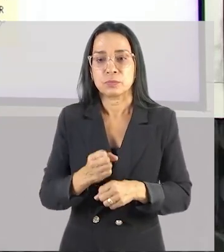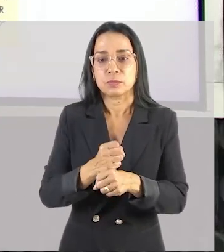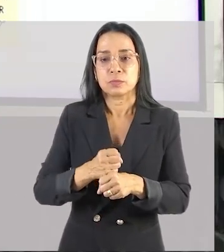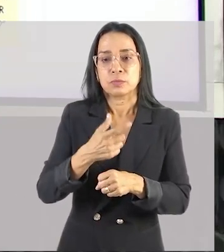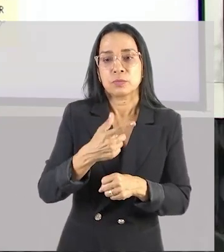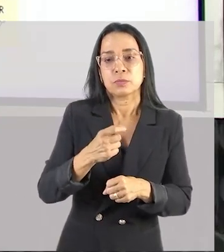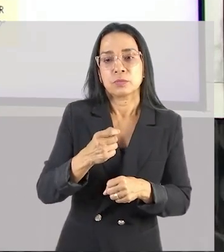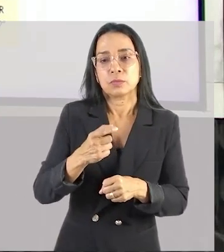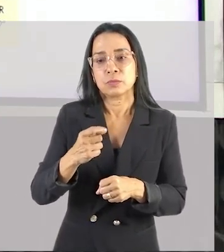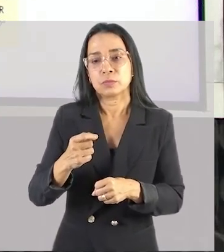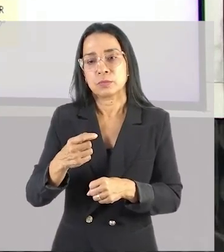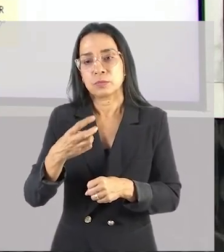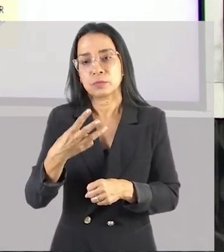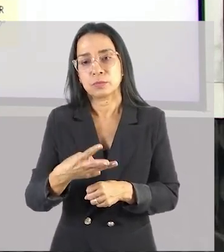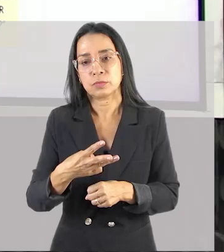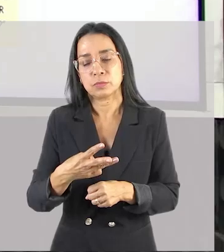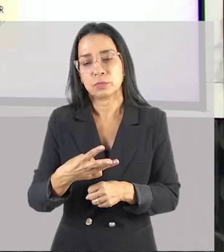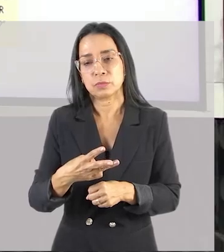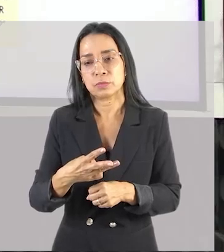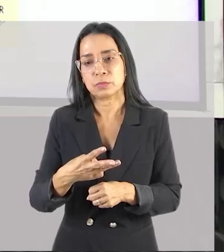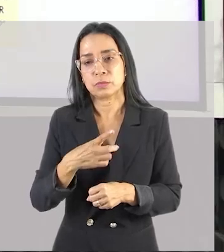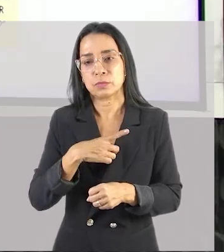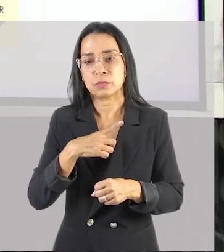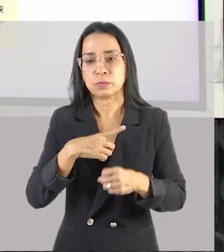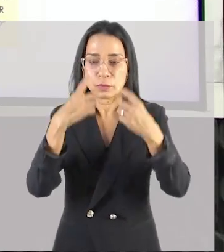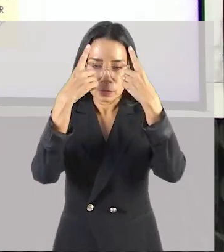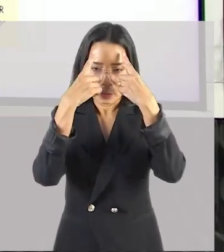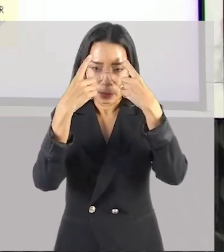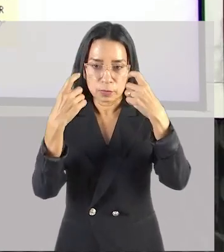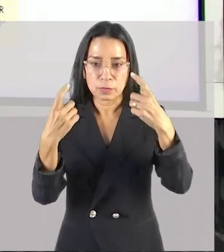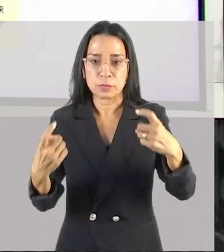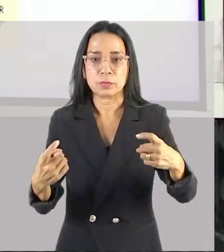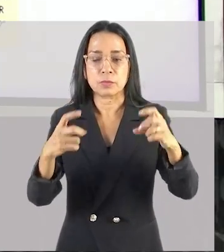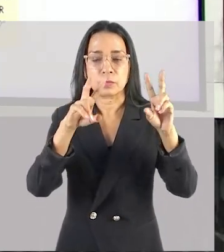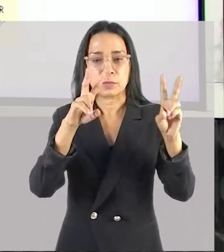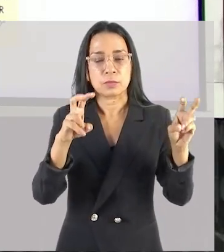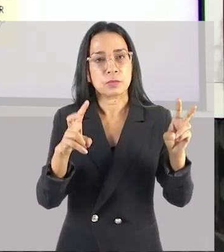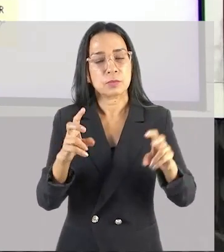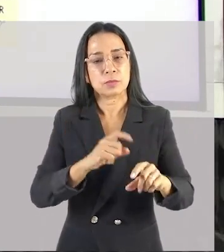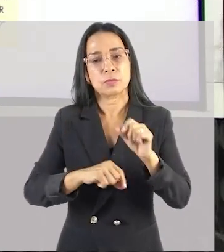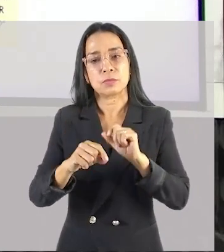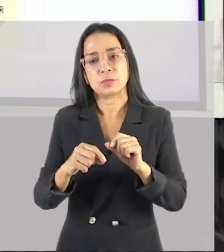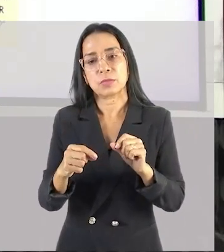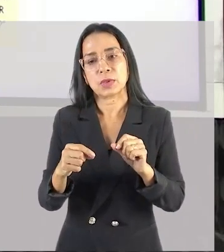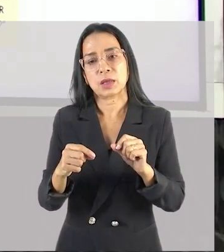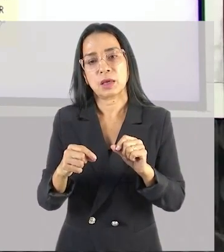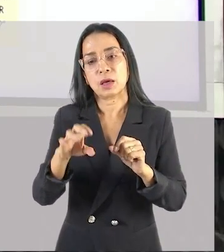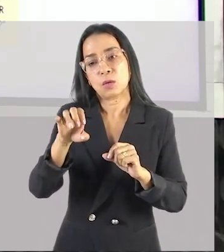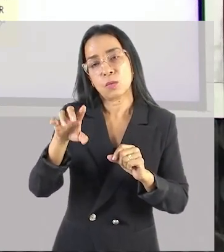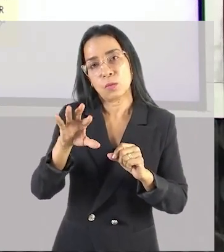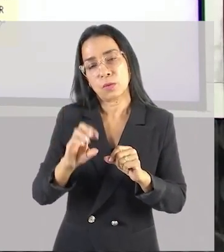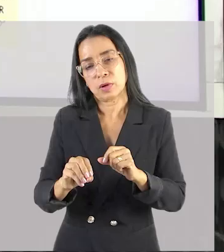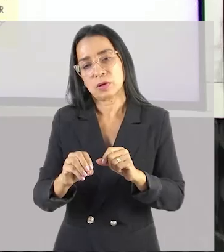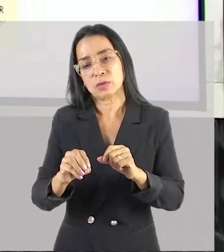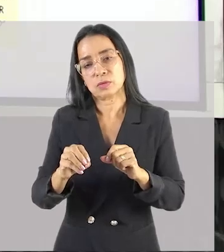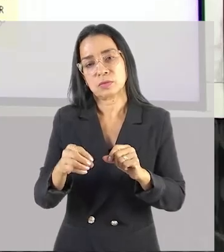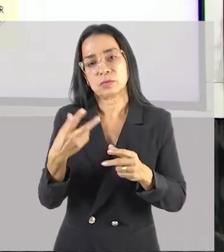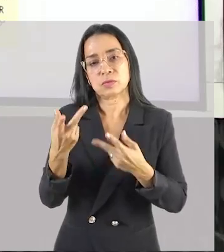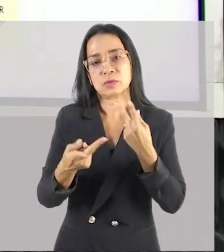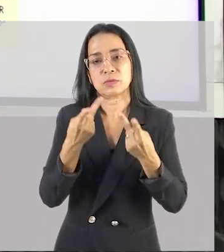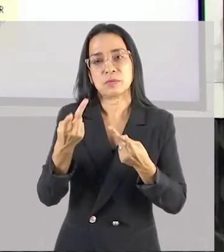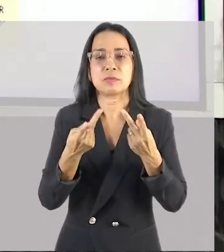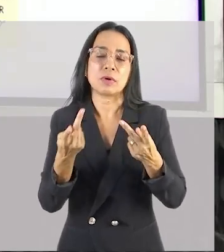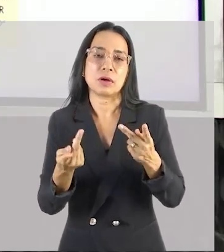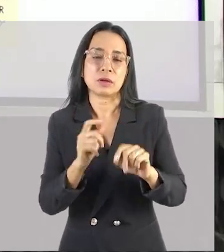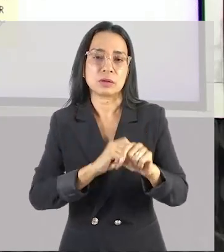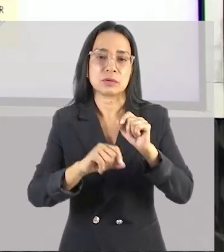2003, violência, ó, já caiu, então, um tema sobre violência. Então, é um eixo que fala sobre segurança. Então, se ele fala de